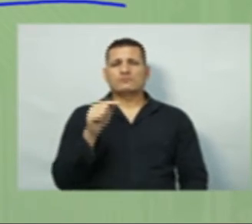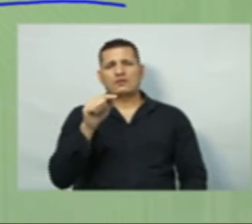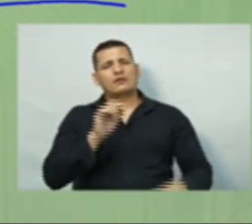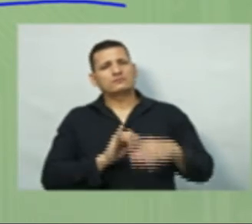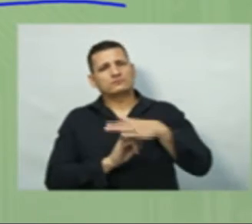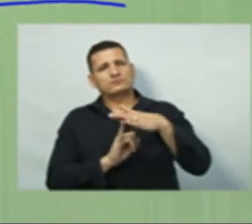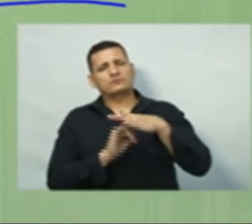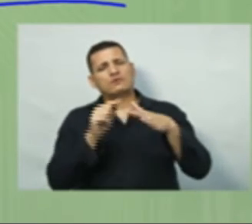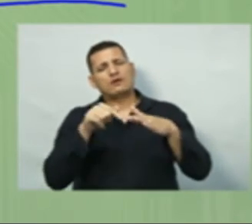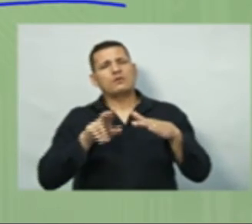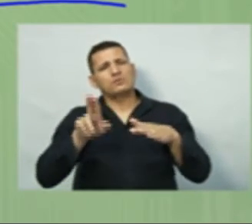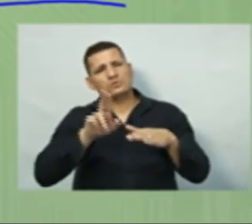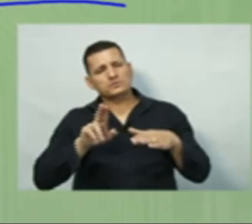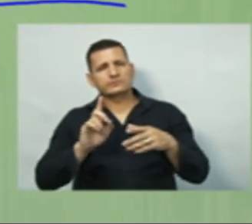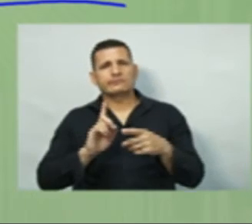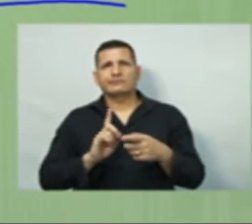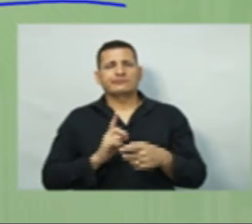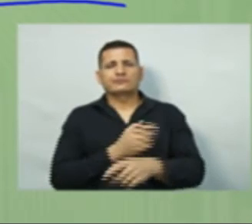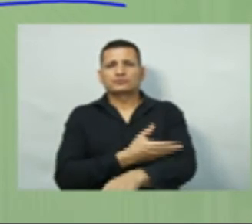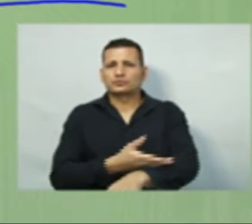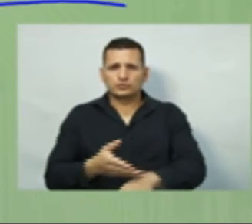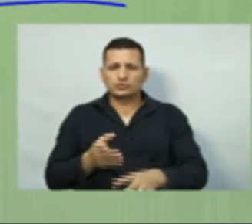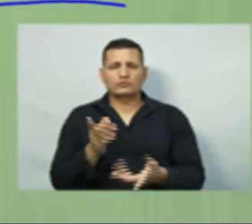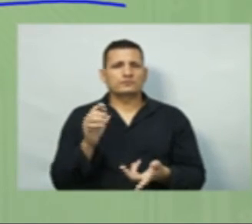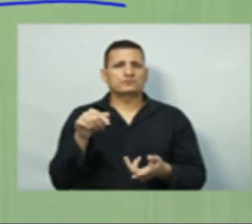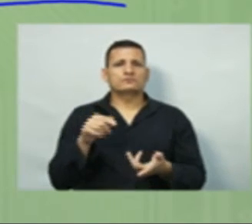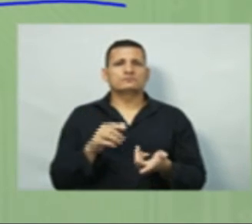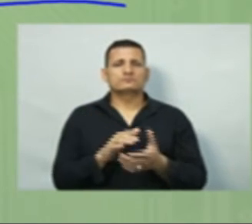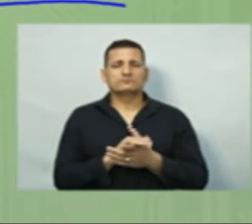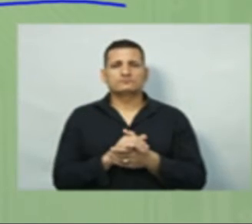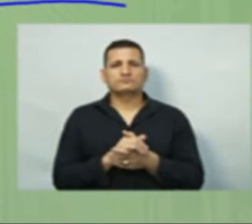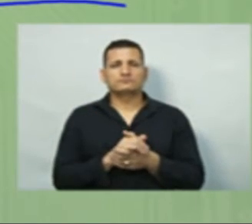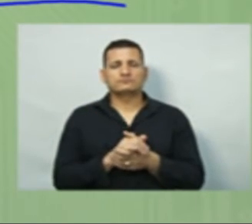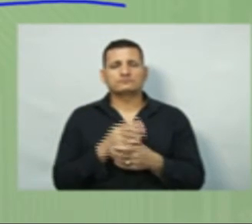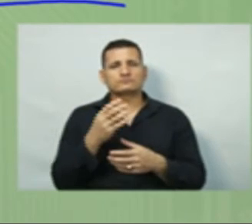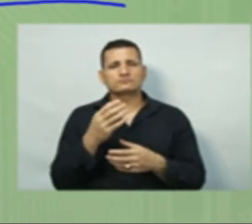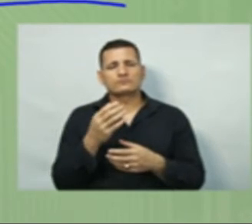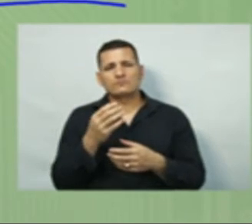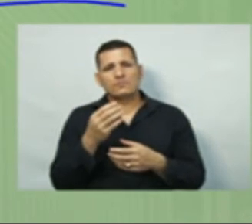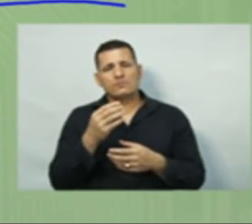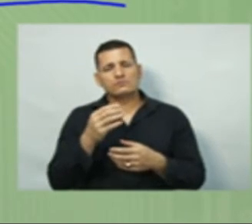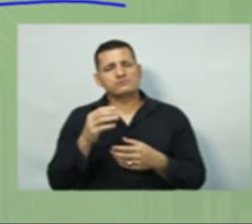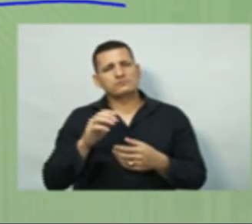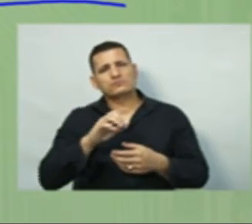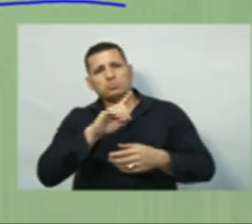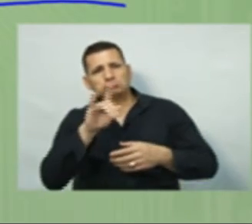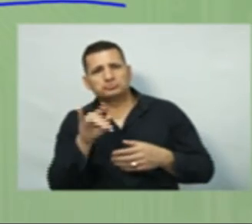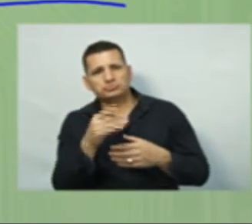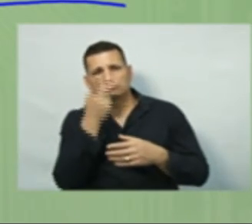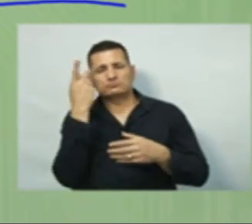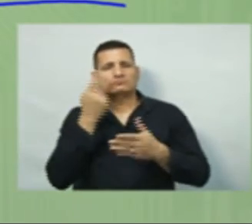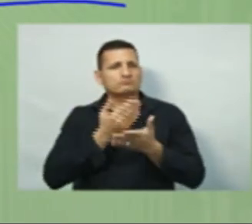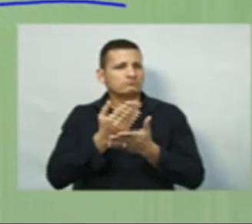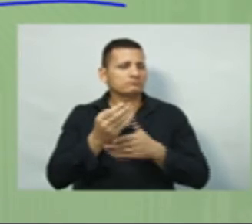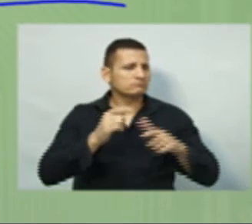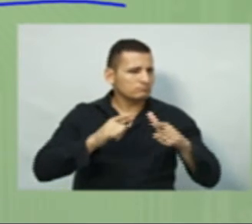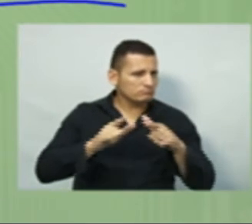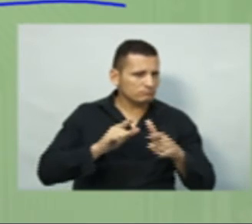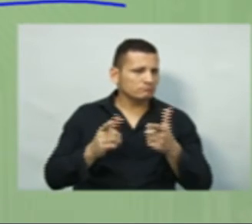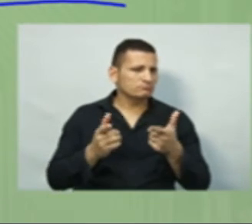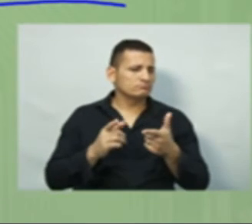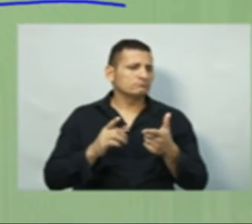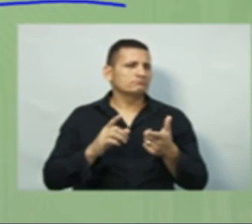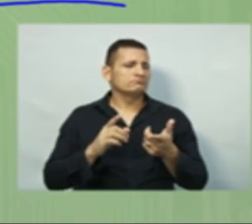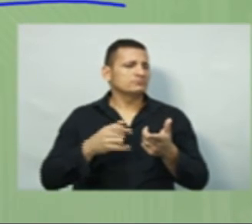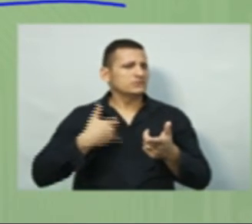de usos e costumes, que está ligado àquela questão de quando a pessoa começa a trabalhar, com que idade ela sai da casa dos